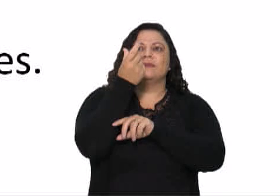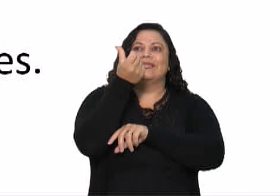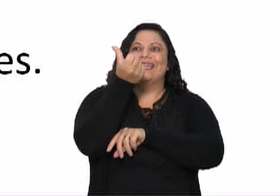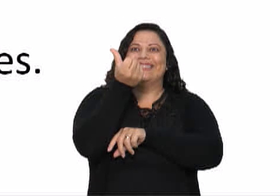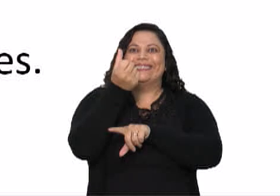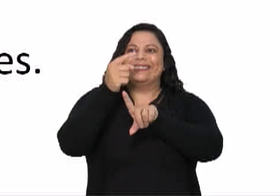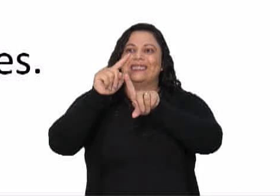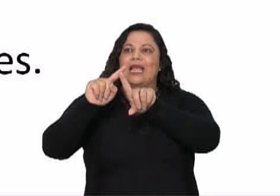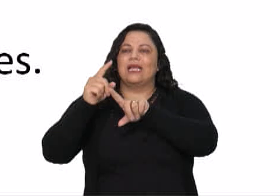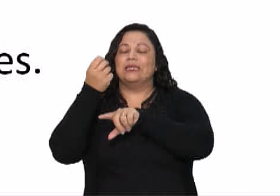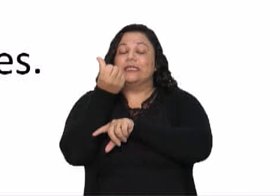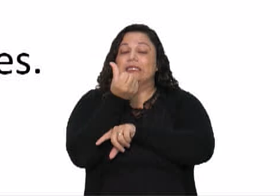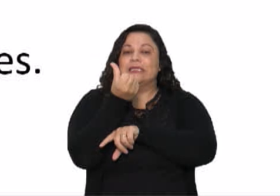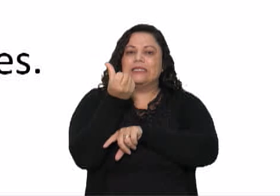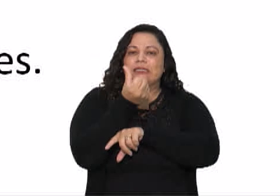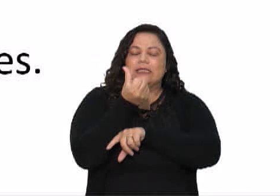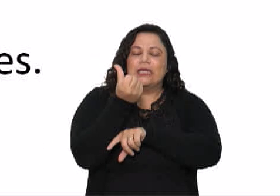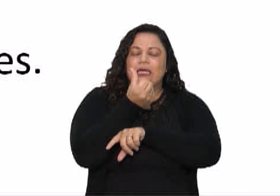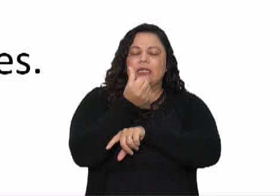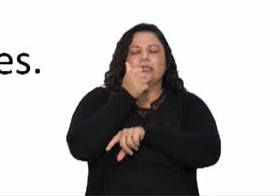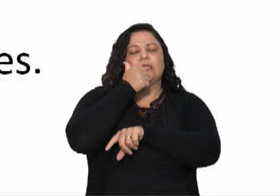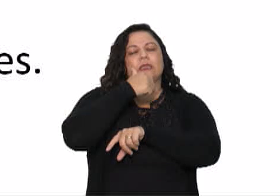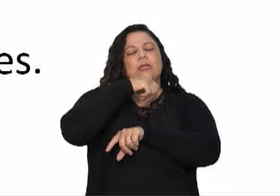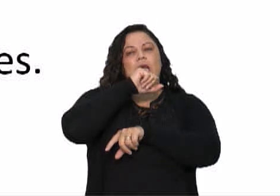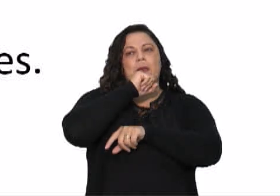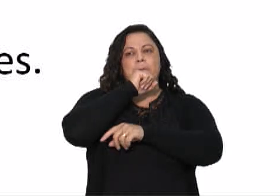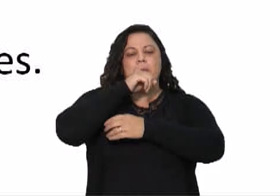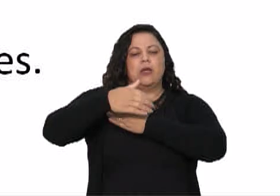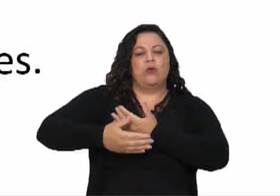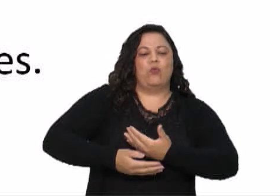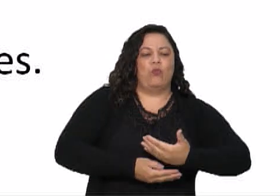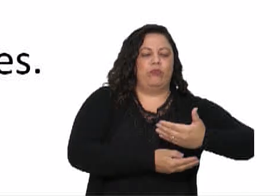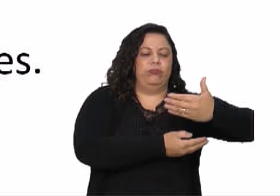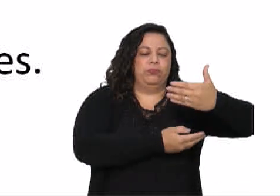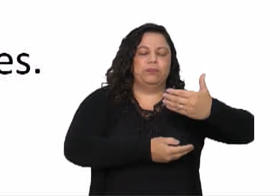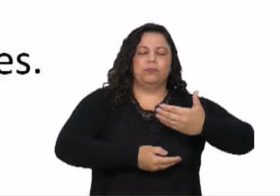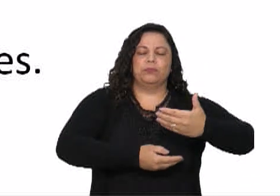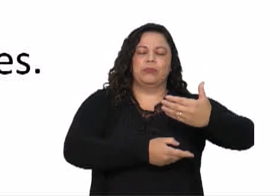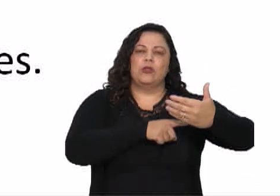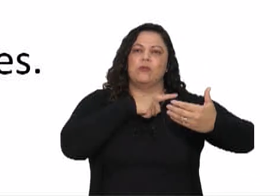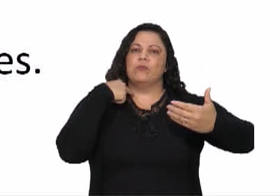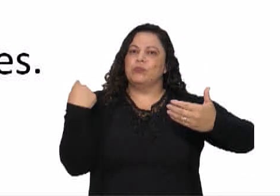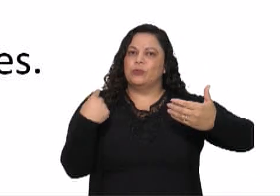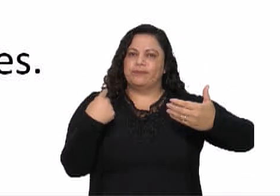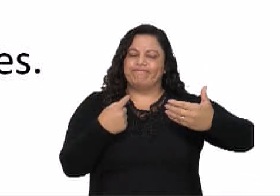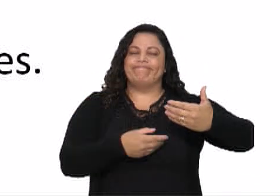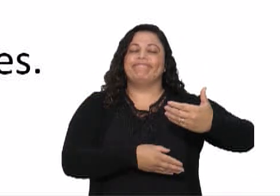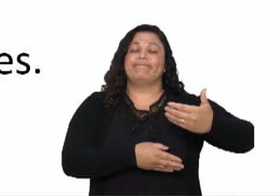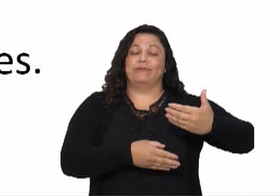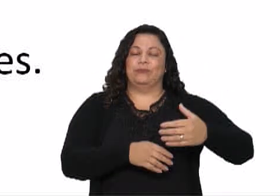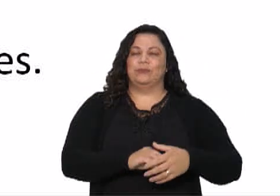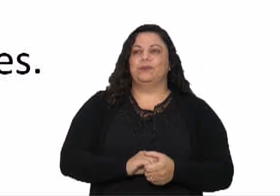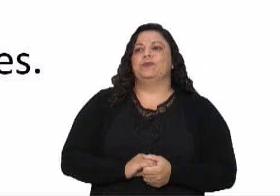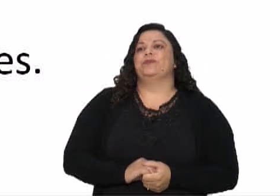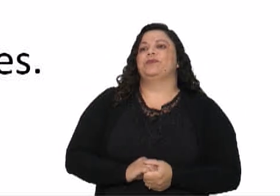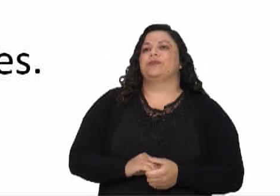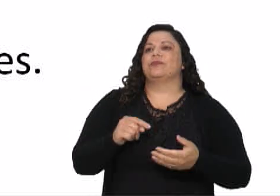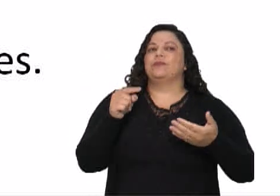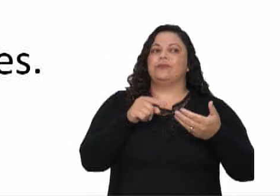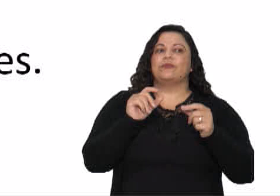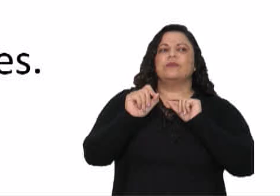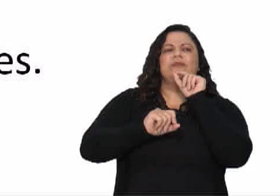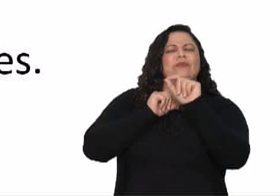figura, né? Representando o filho morto no colo. E entre os demais personagens, acham-se as faces